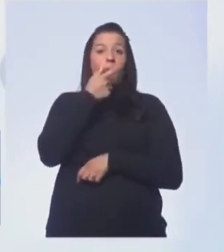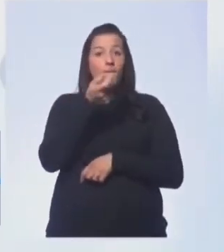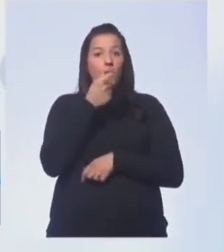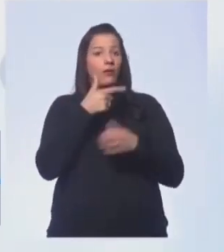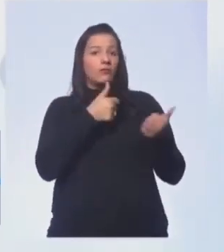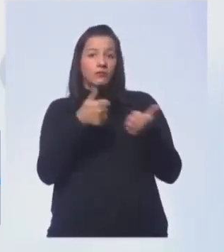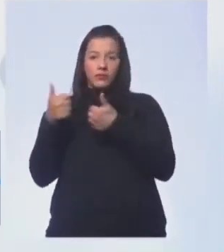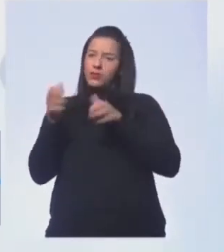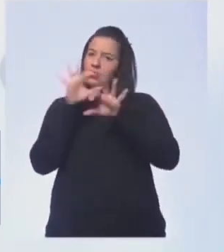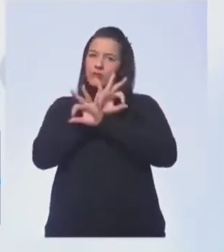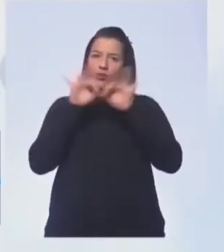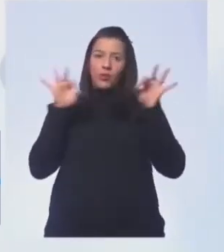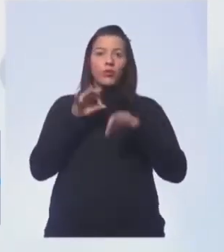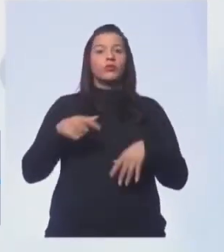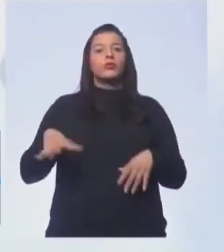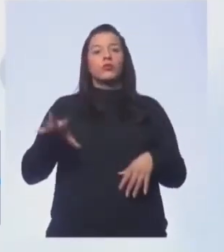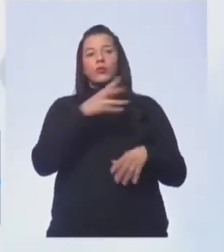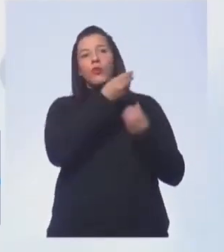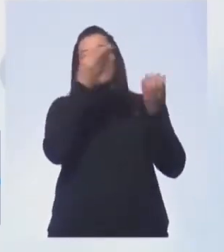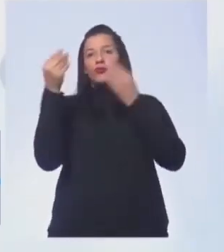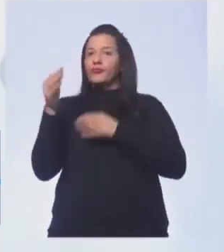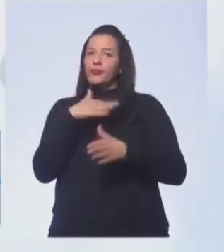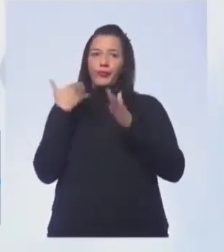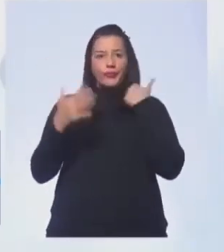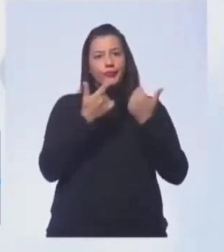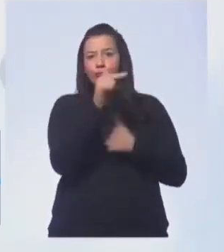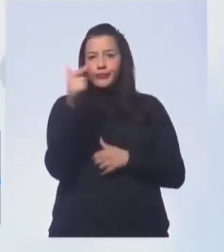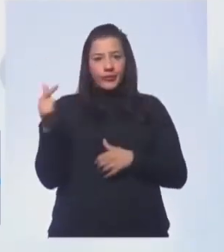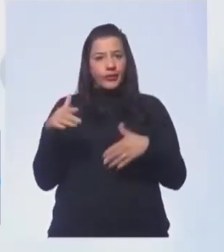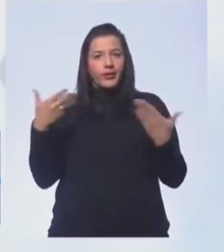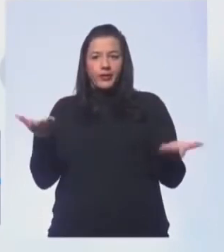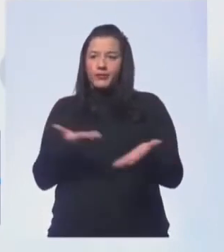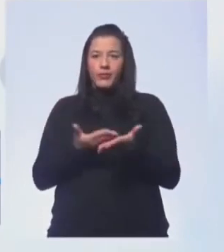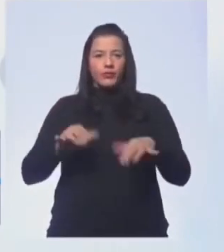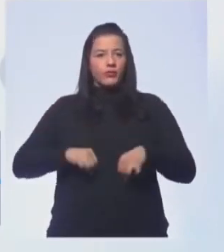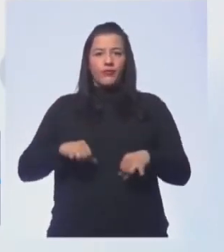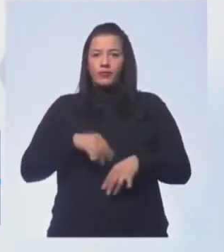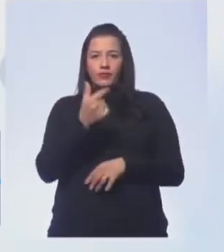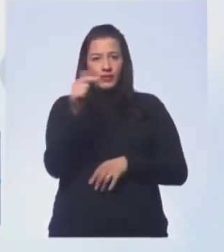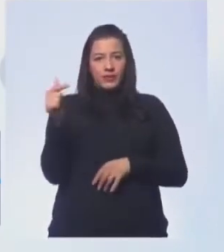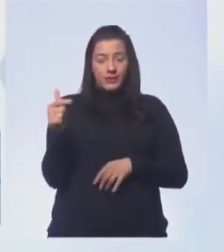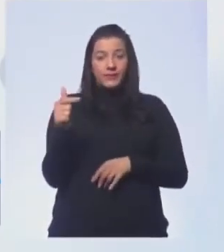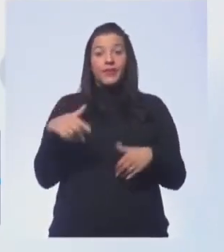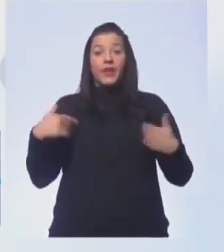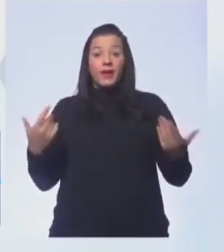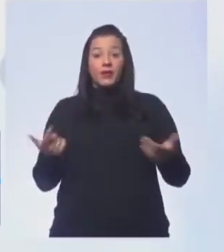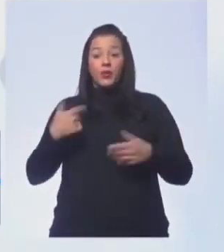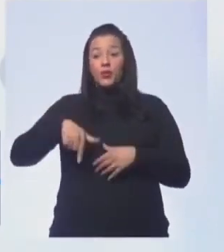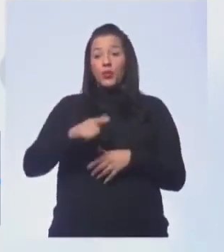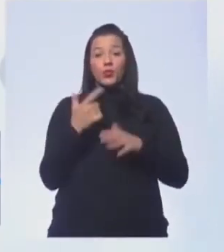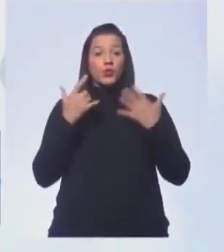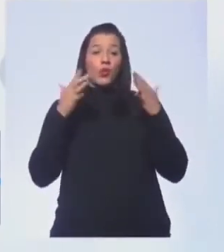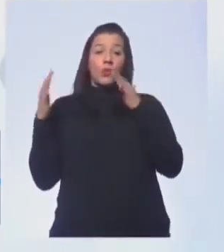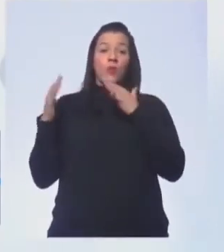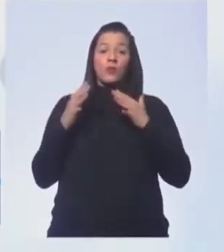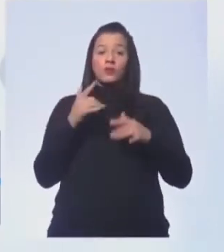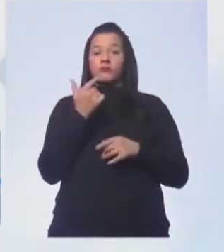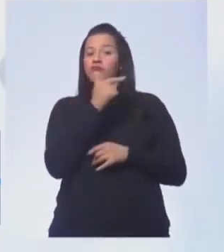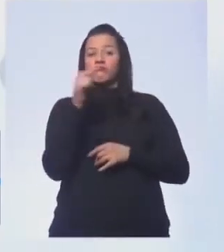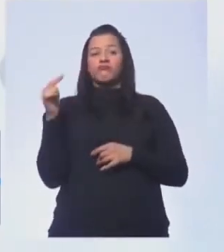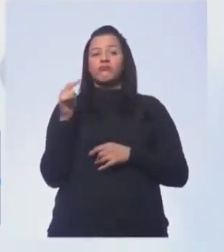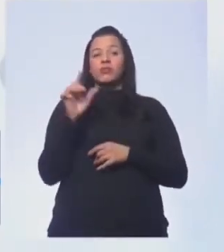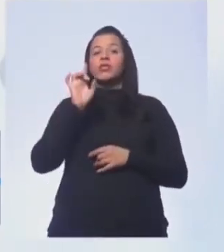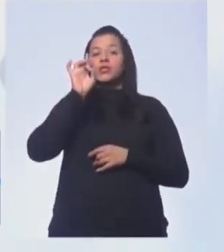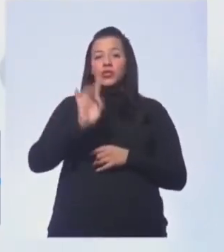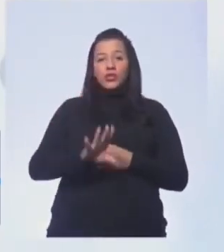bem. Seria ótimo. Um monte de gente não teria morrido, um monte de gente não estaria sofrendo agora. Então, não é comemoração que não tem, mas infelizmente não tem, gente.